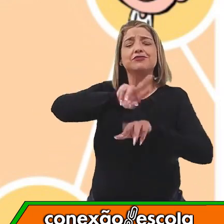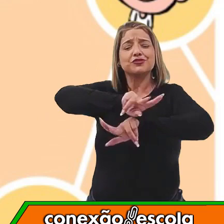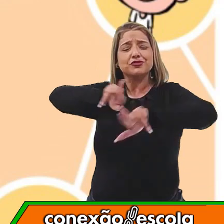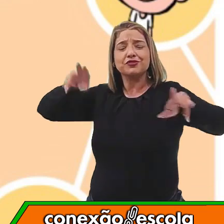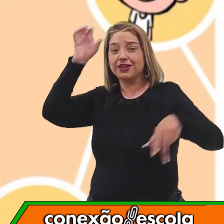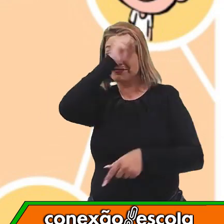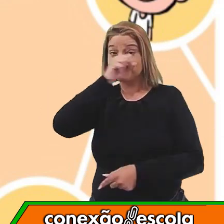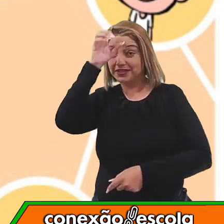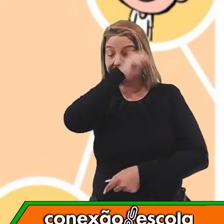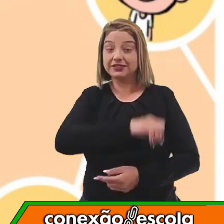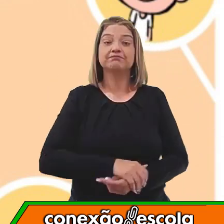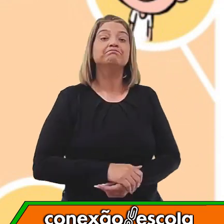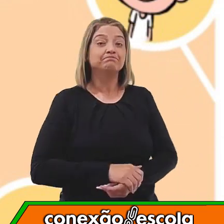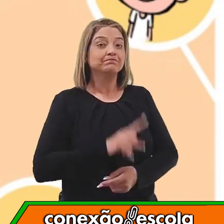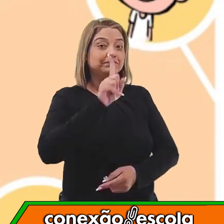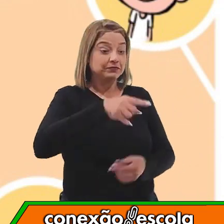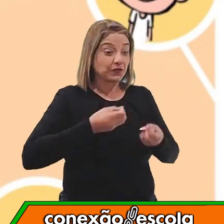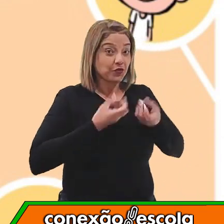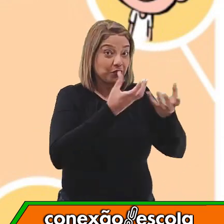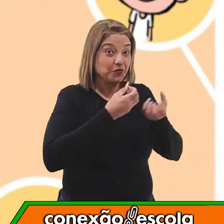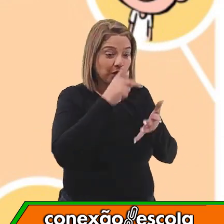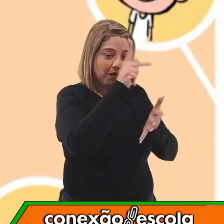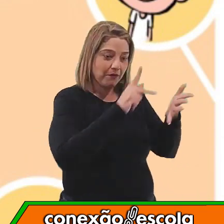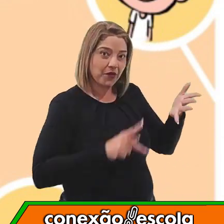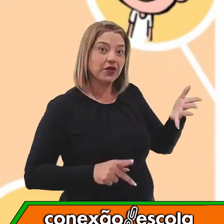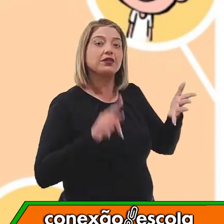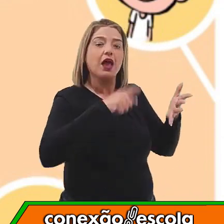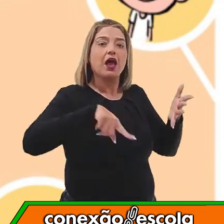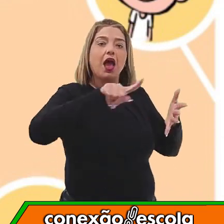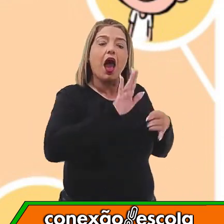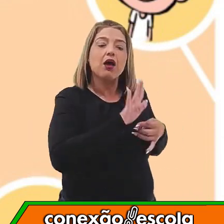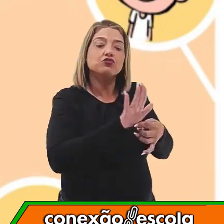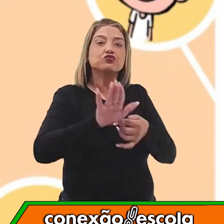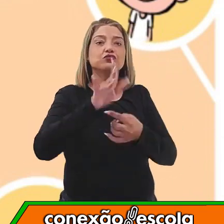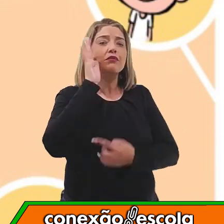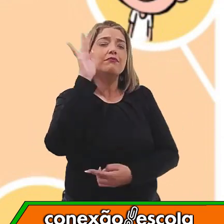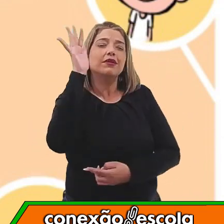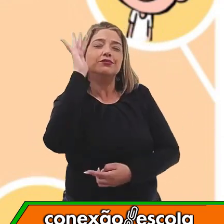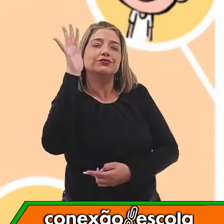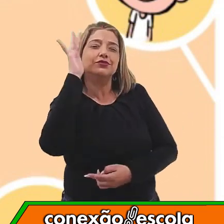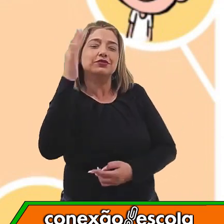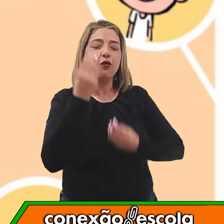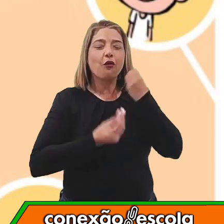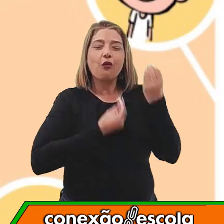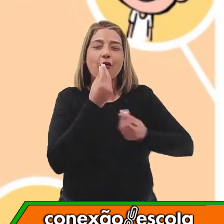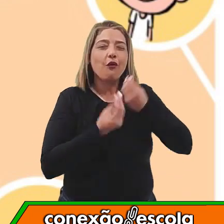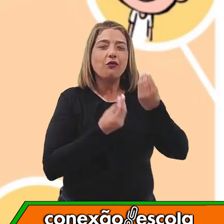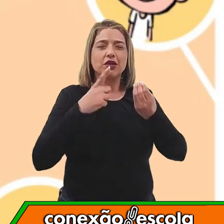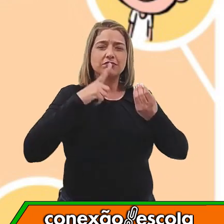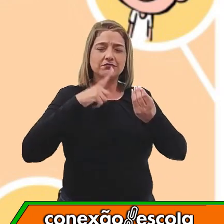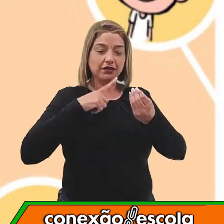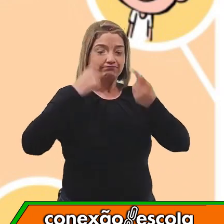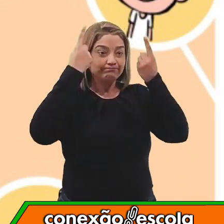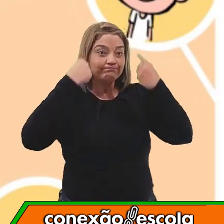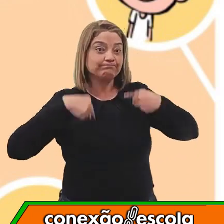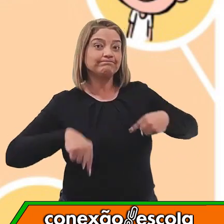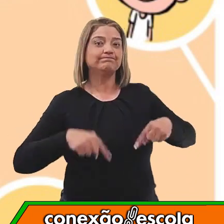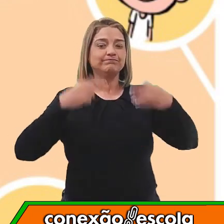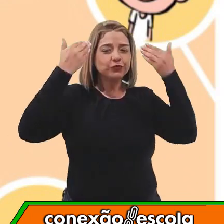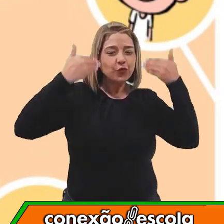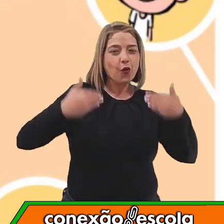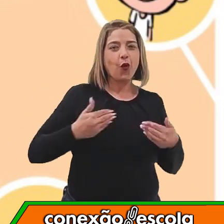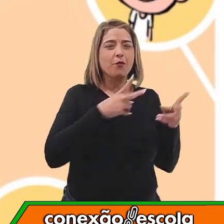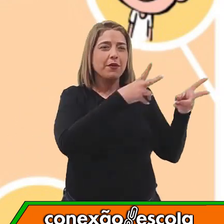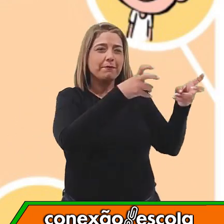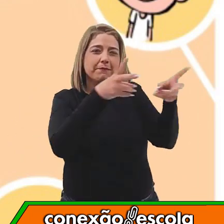A linguagem poética contribui para a formação do imaginário, da sensibilidade estética e da